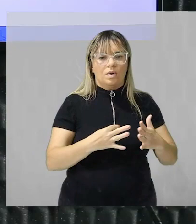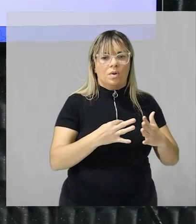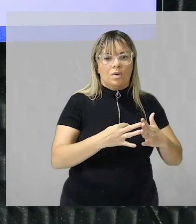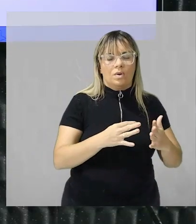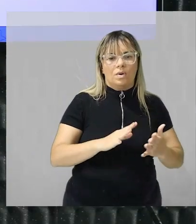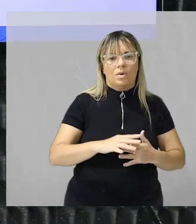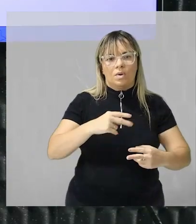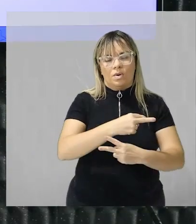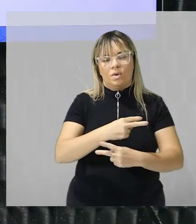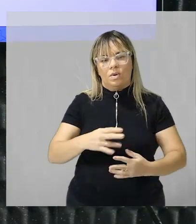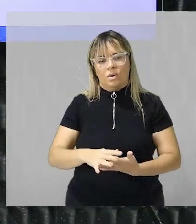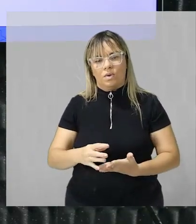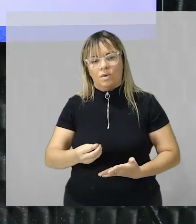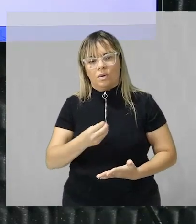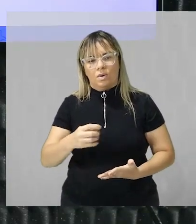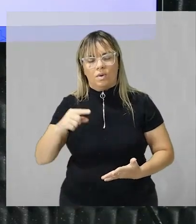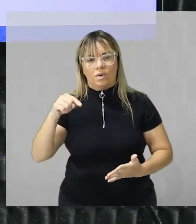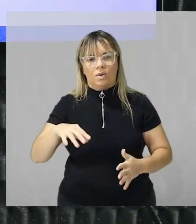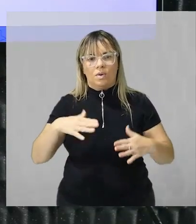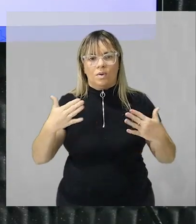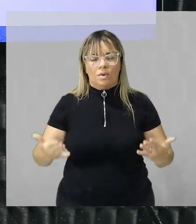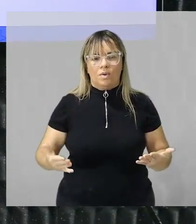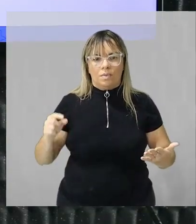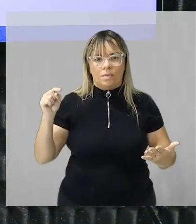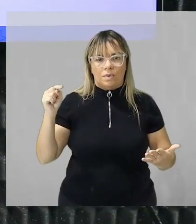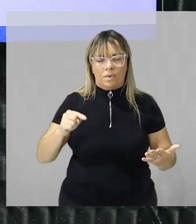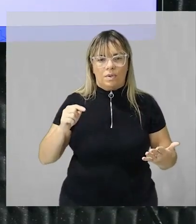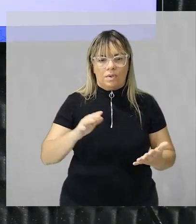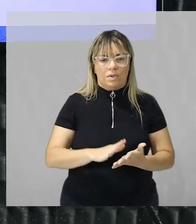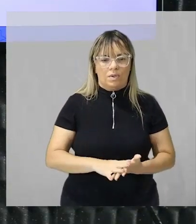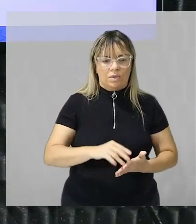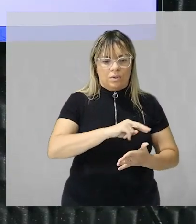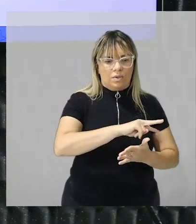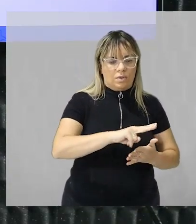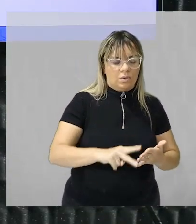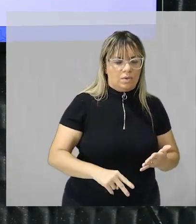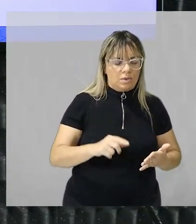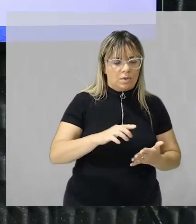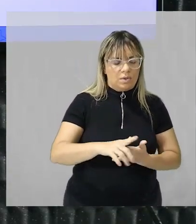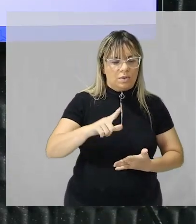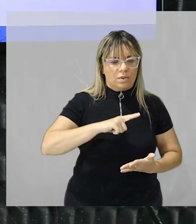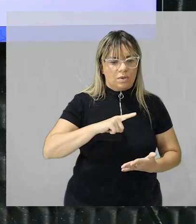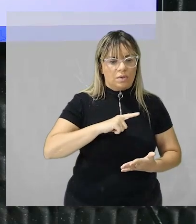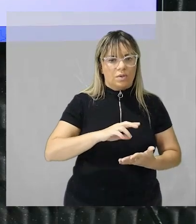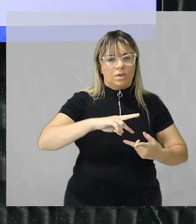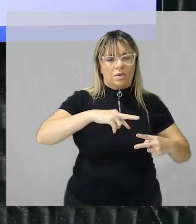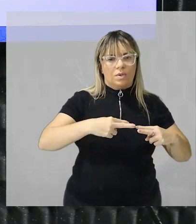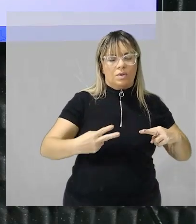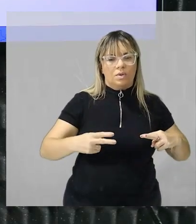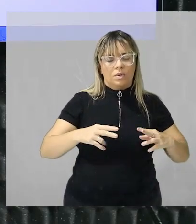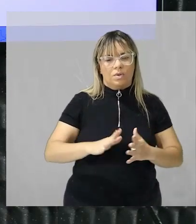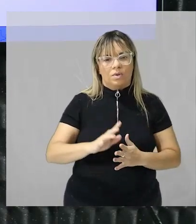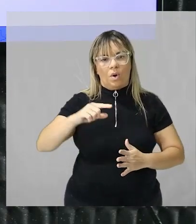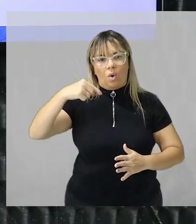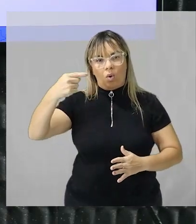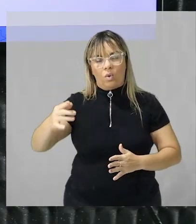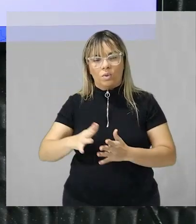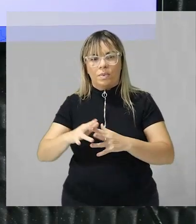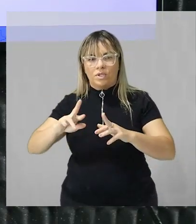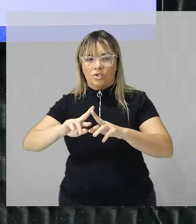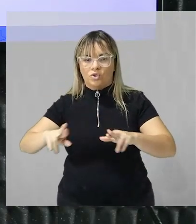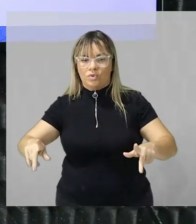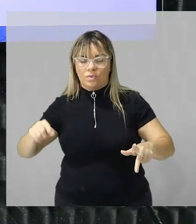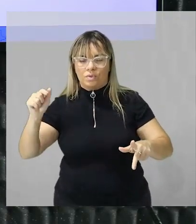são organismos que têm o quê? Organismos que são de uma espécie que contém material genético de um outro indivíduo de uma